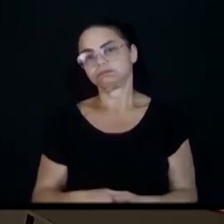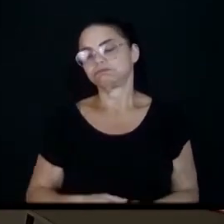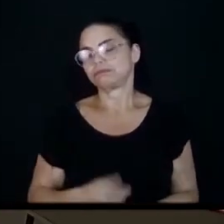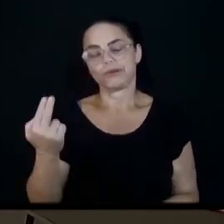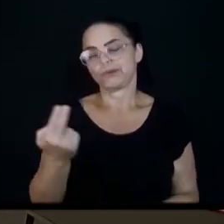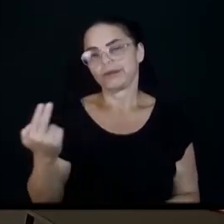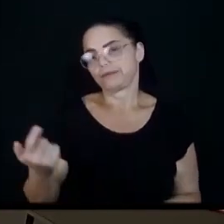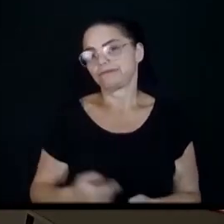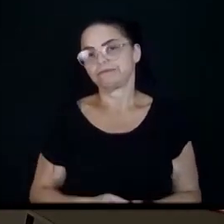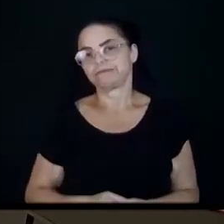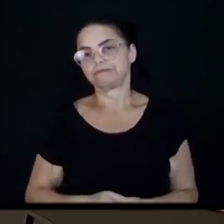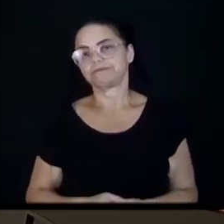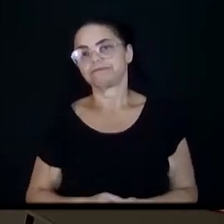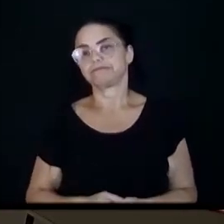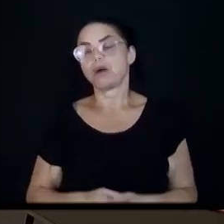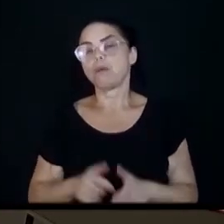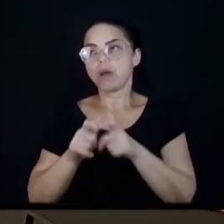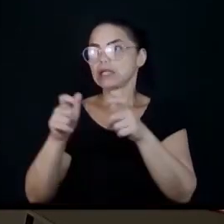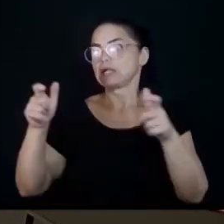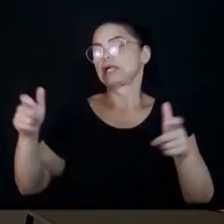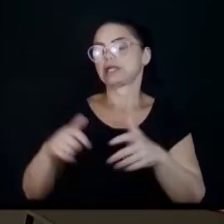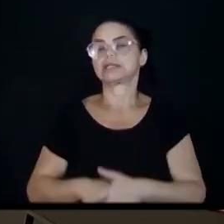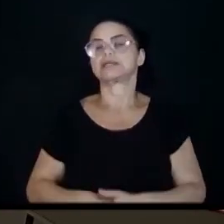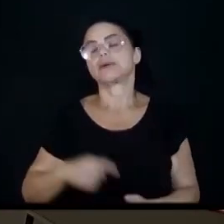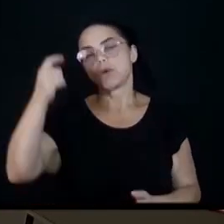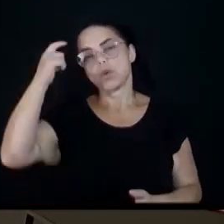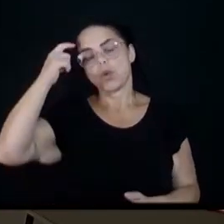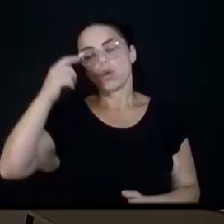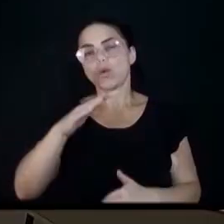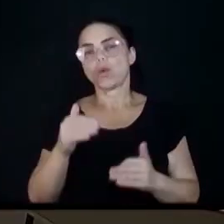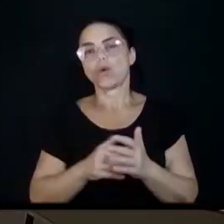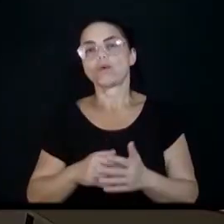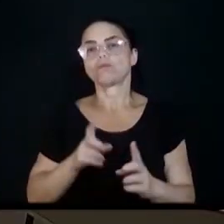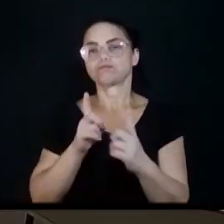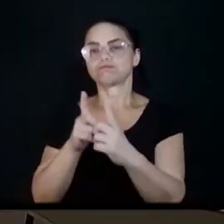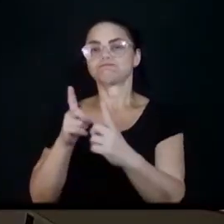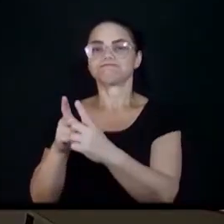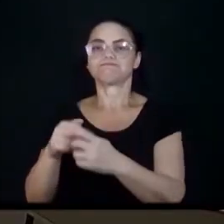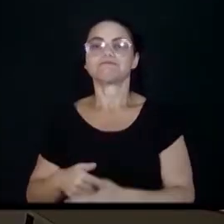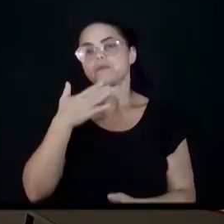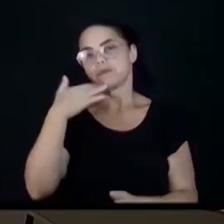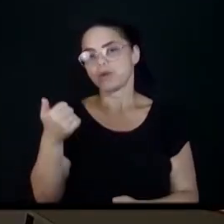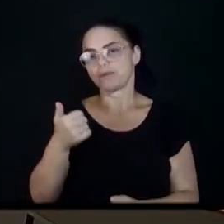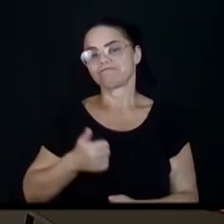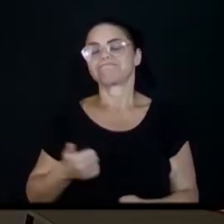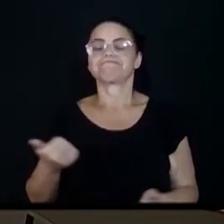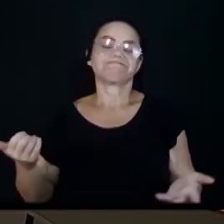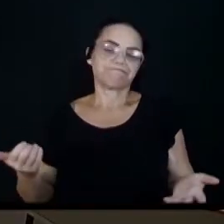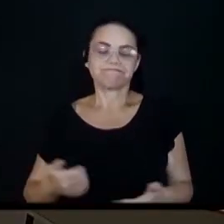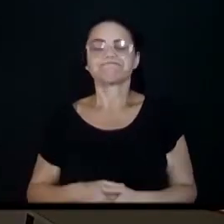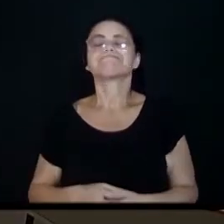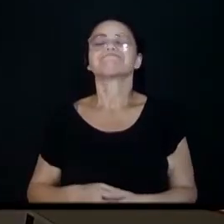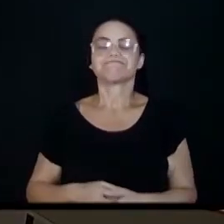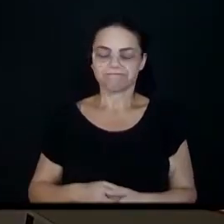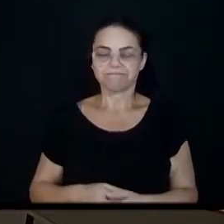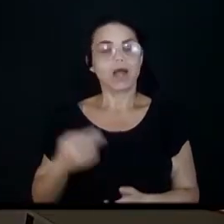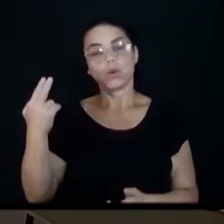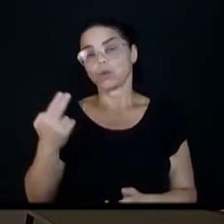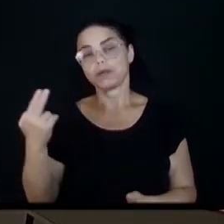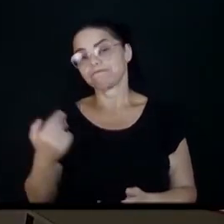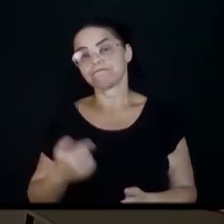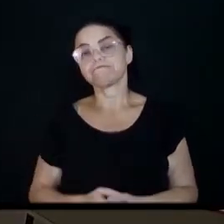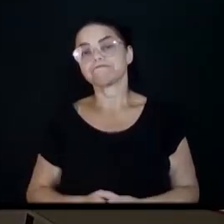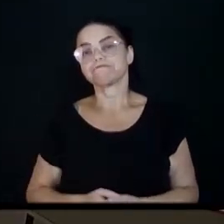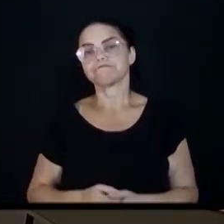E pensando assim que todos os nossos atendidos merecem o melhor. Então, é um foco assim